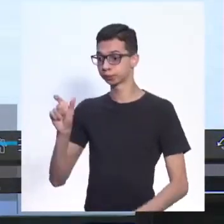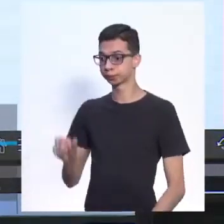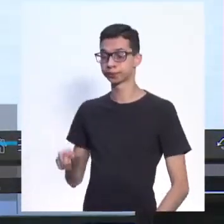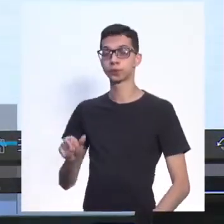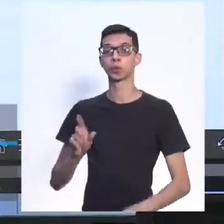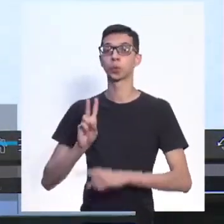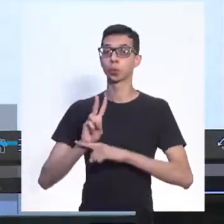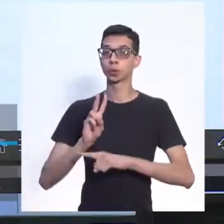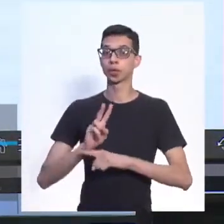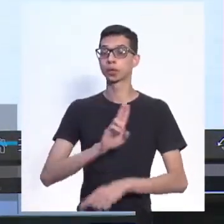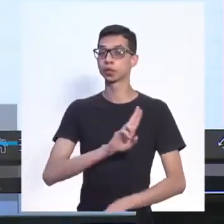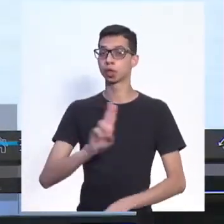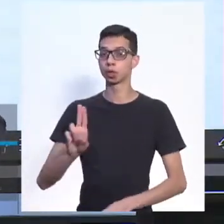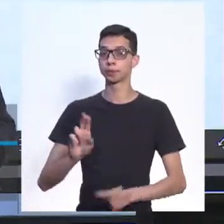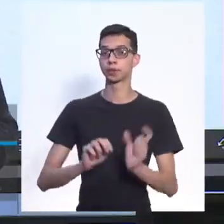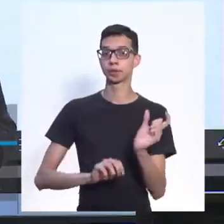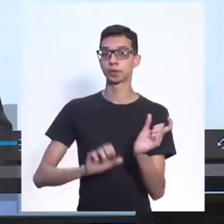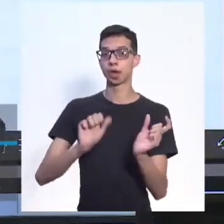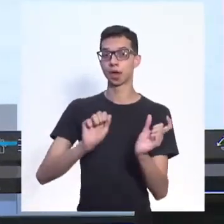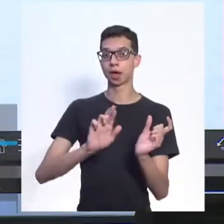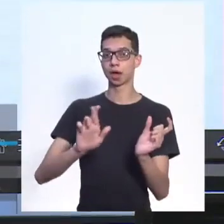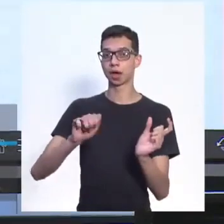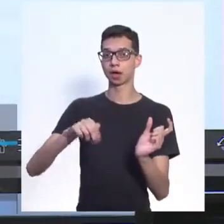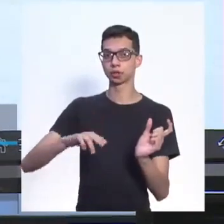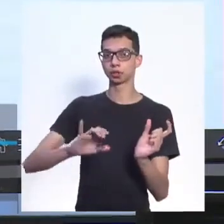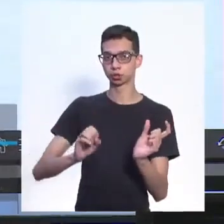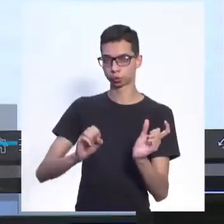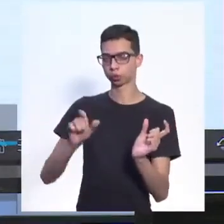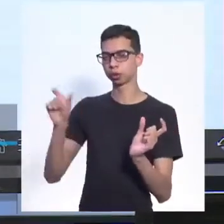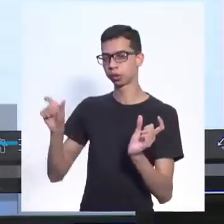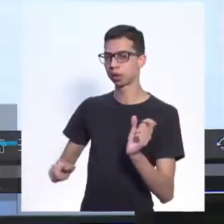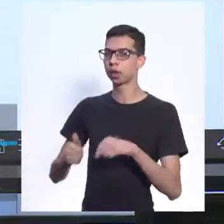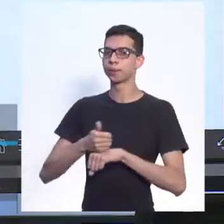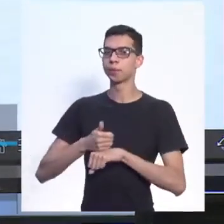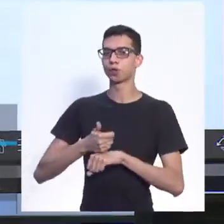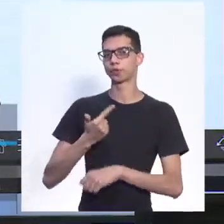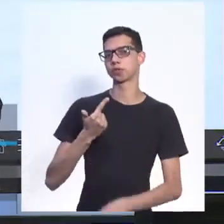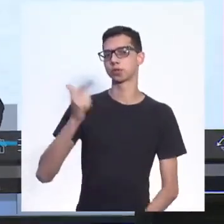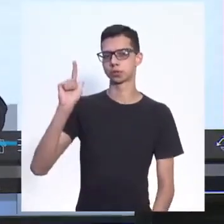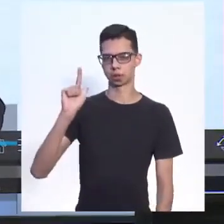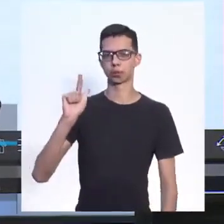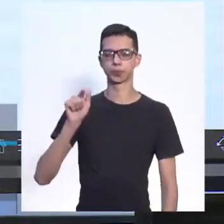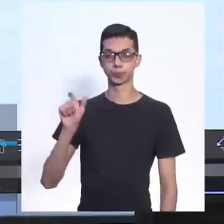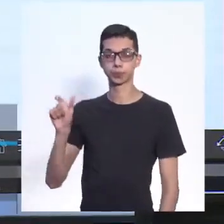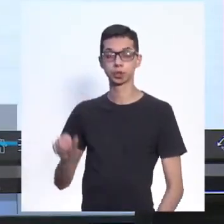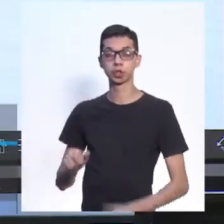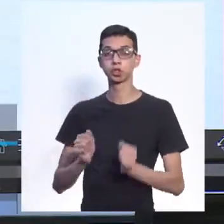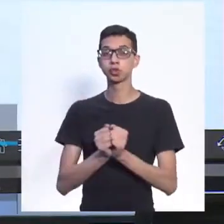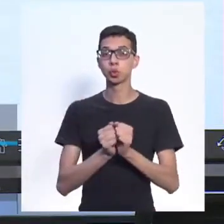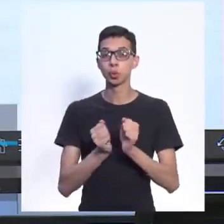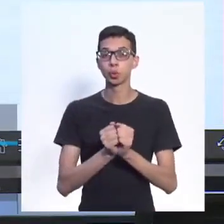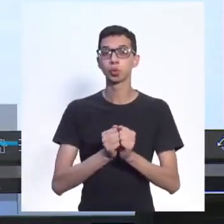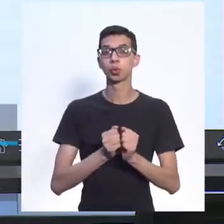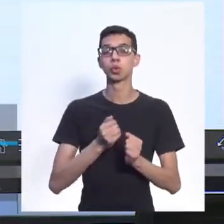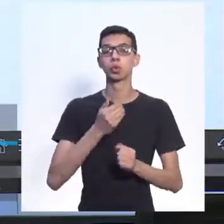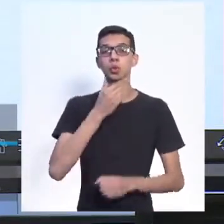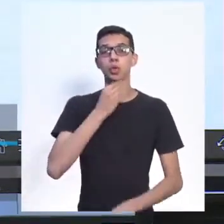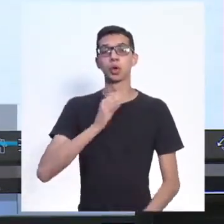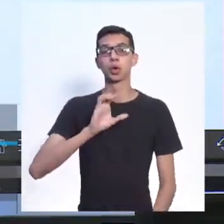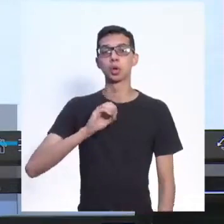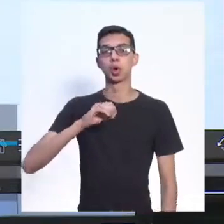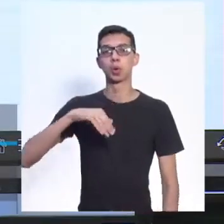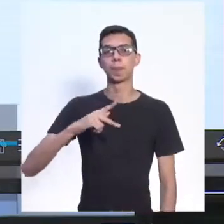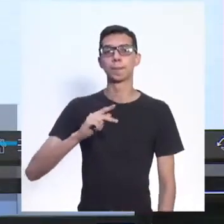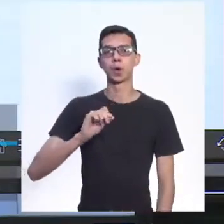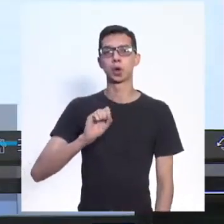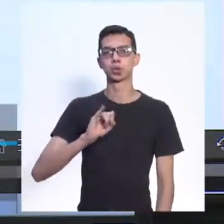do arranjo. Tá? É uma outra profissão, né? Então ele trabalha o tempo inteiro junto com o compositor. Ele é um co-compositor, um